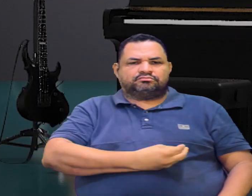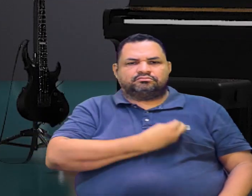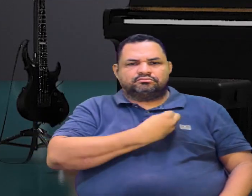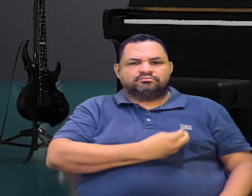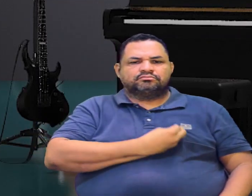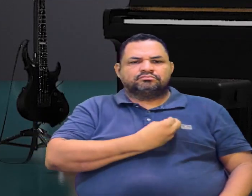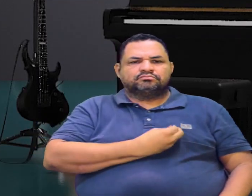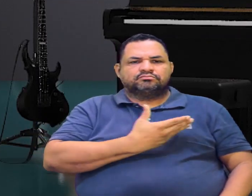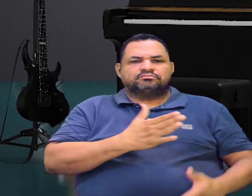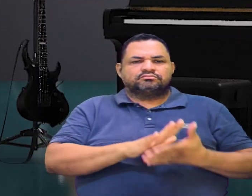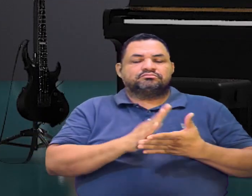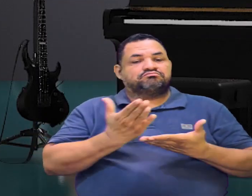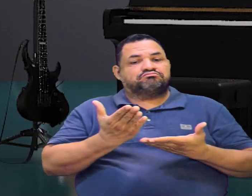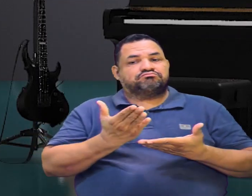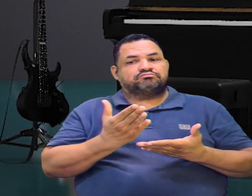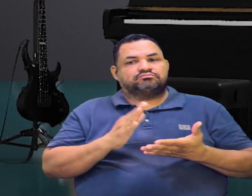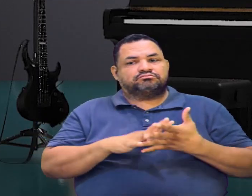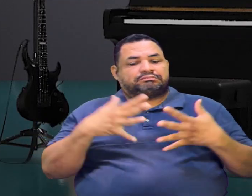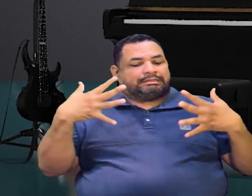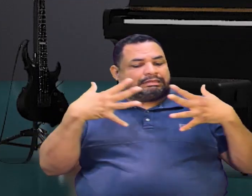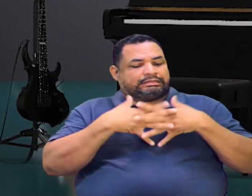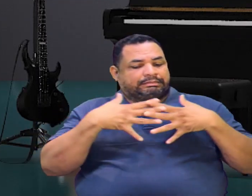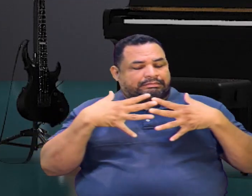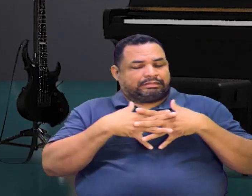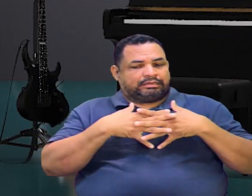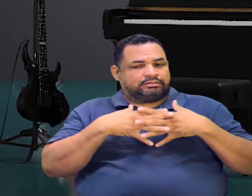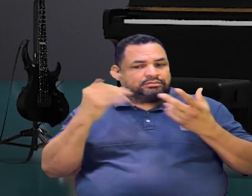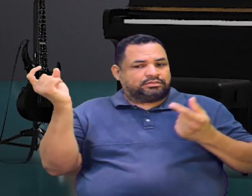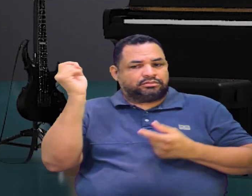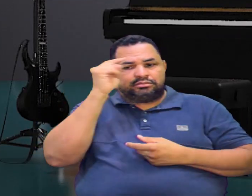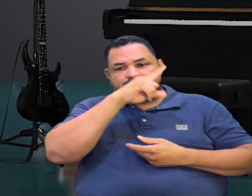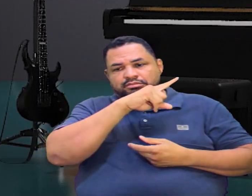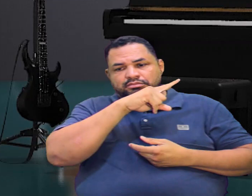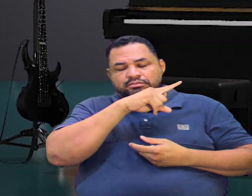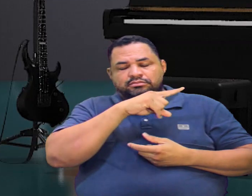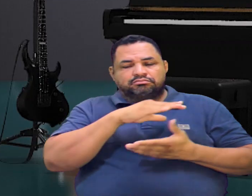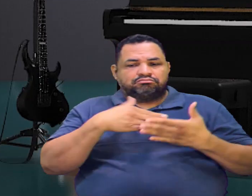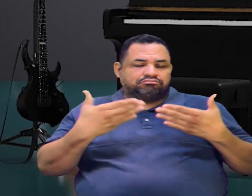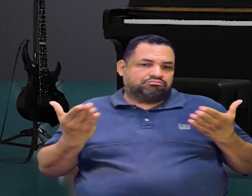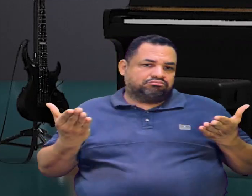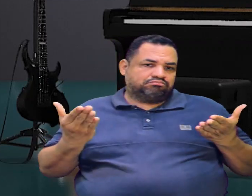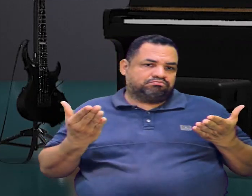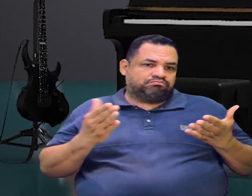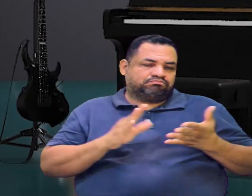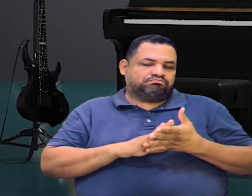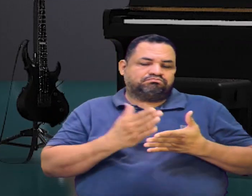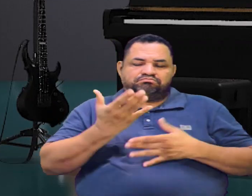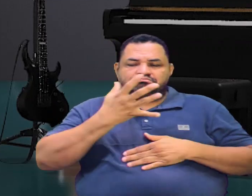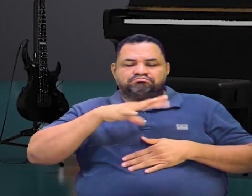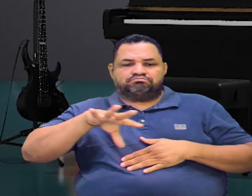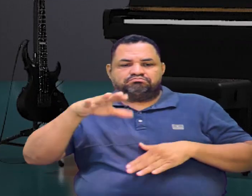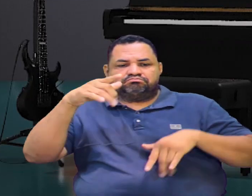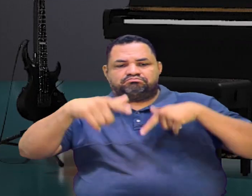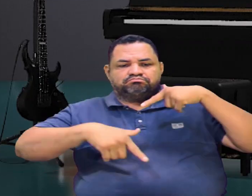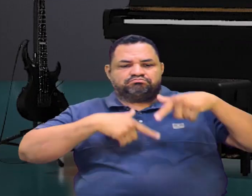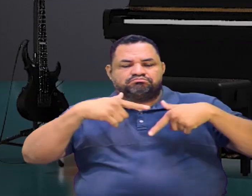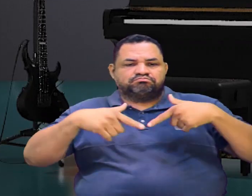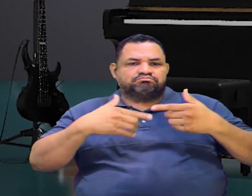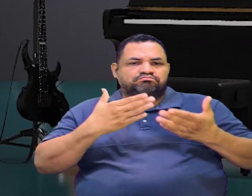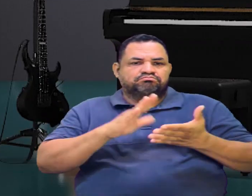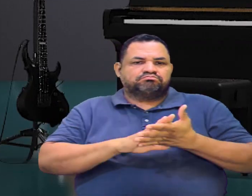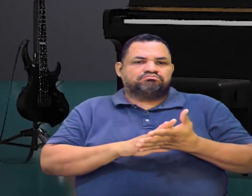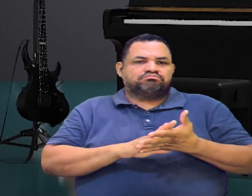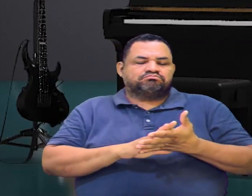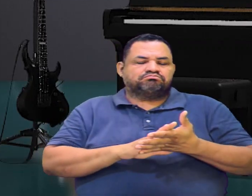né? Algumas prejudicam um pouco, algumas pessoas deixam de trabalhar, não encontram formas de fazer o